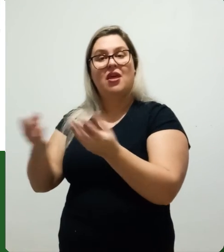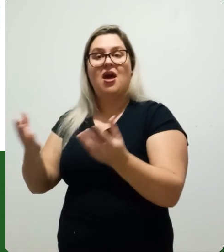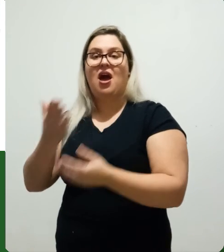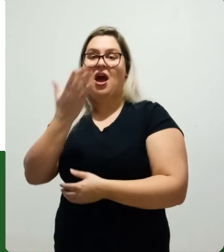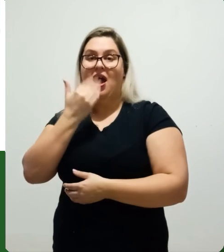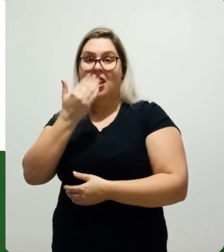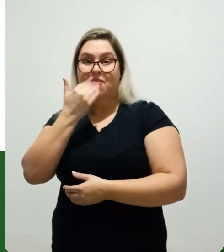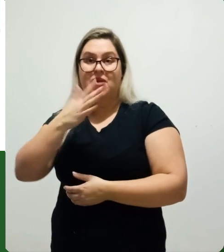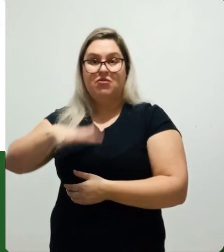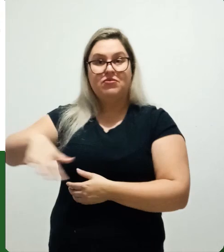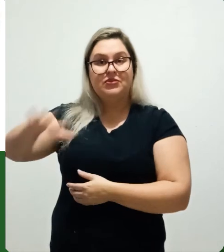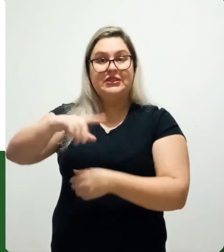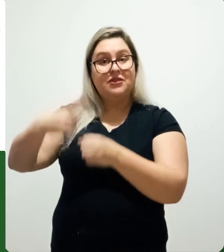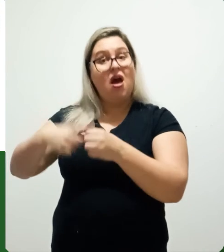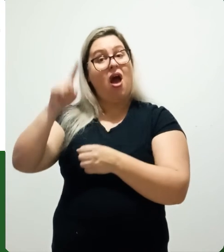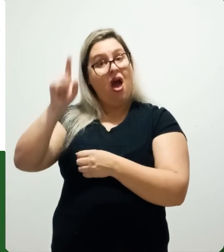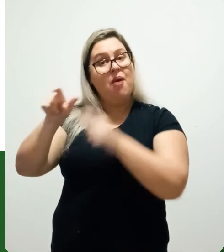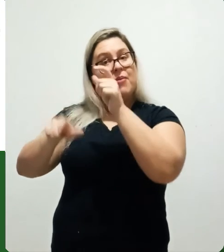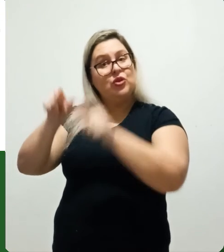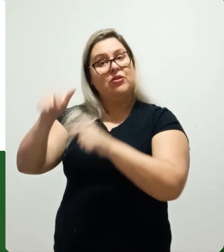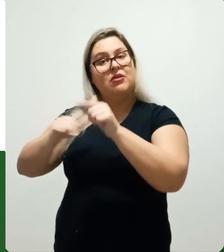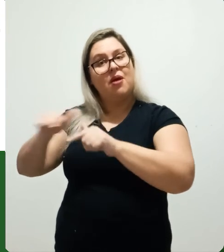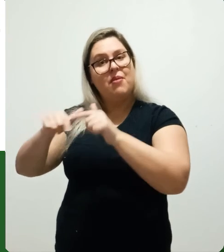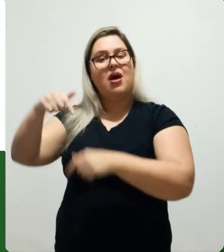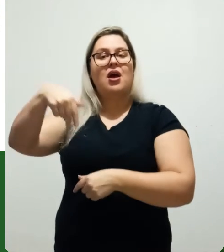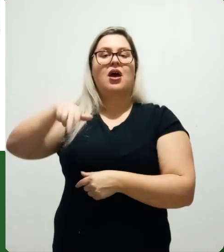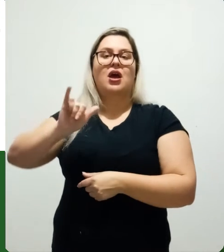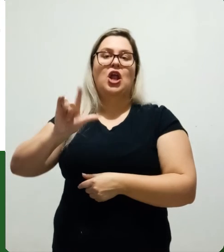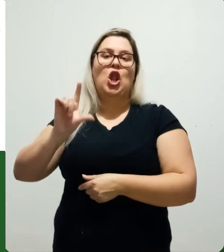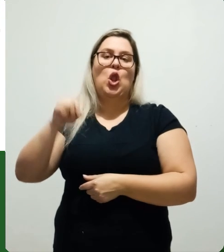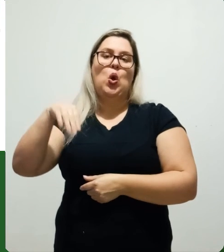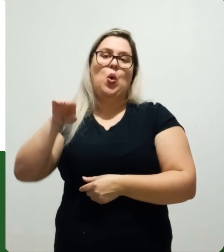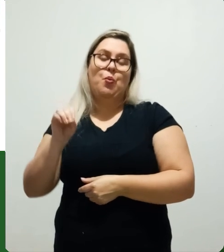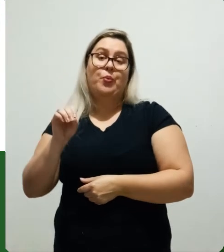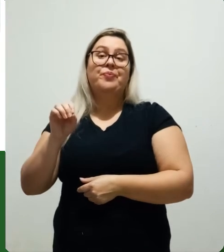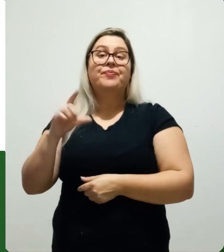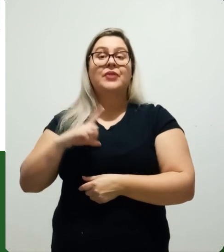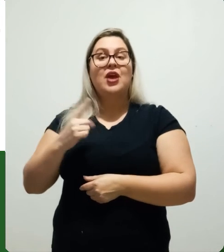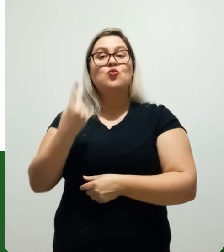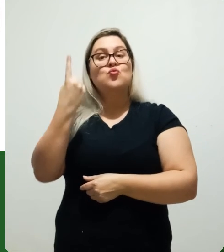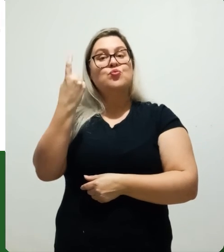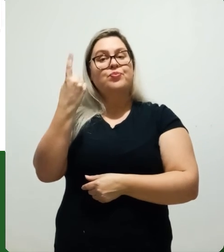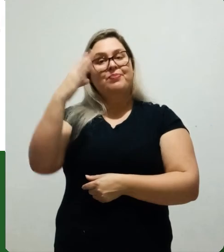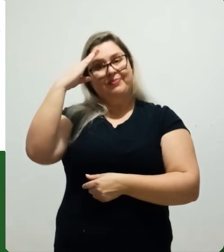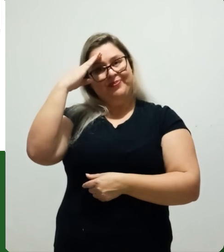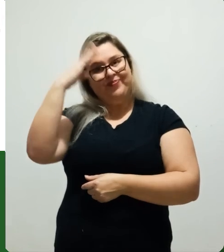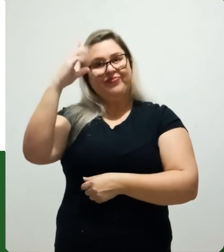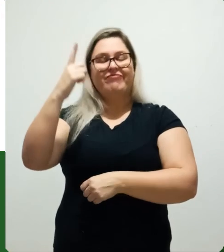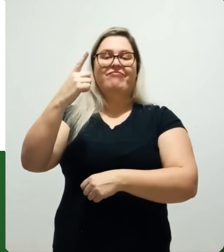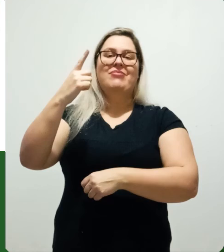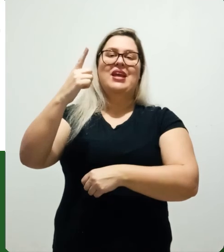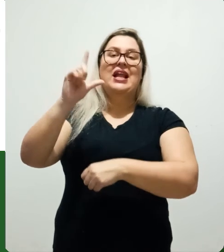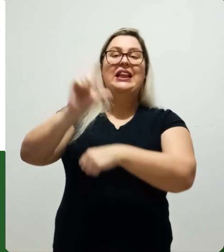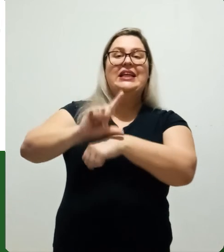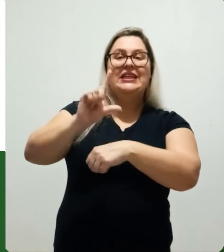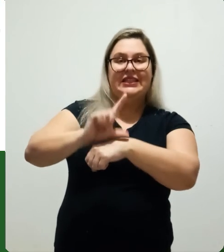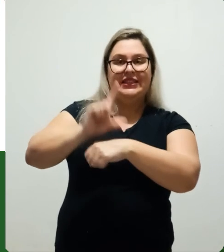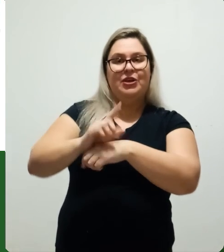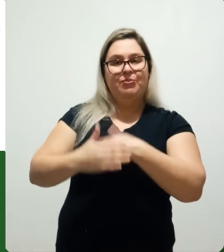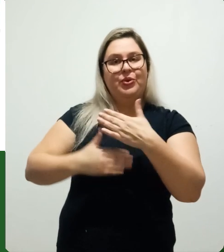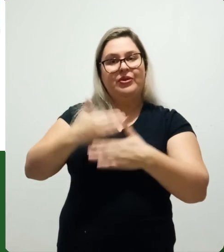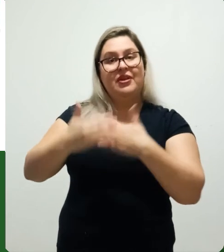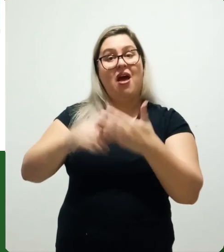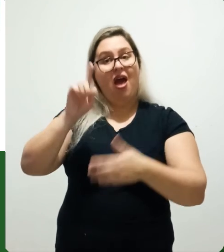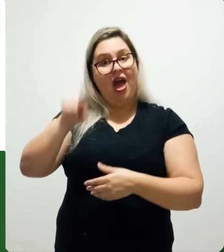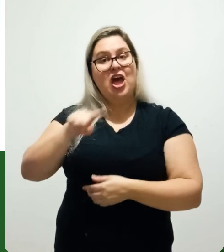as cidades acabava sendo muitas vezes essas pessoas que trabalhavam nos quilombos. Um dos principais líderes desse processo é